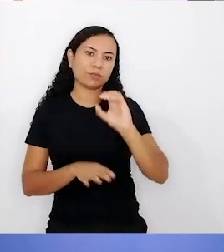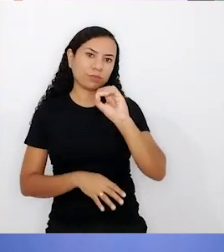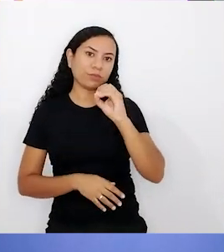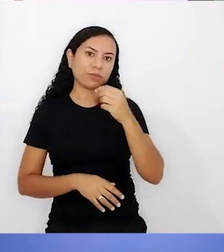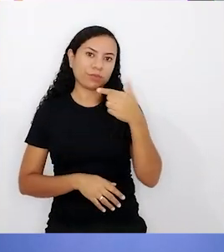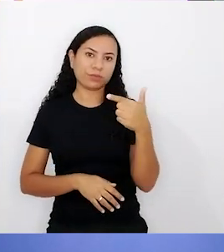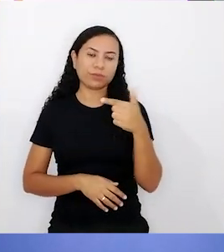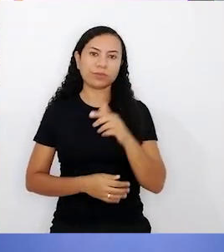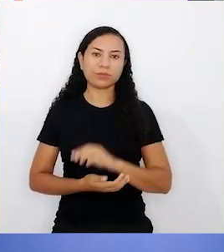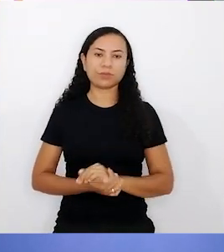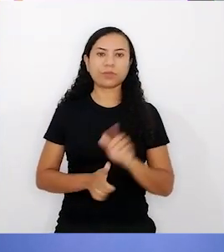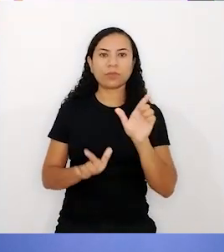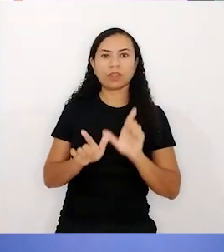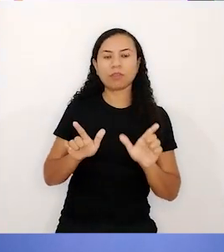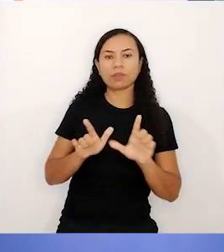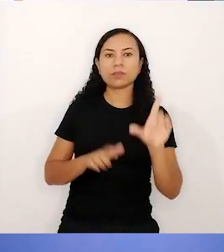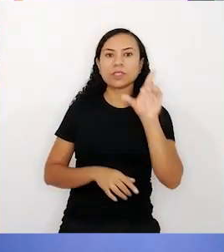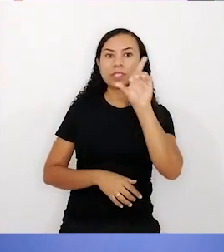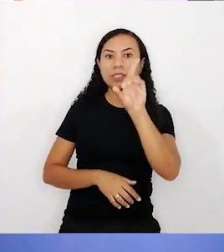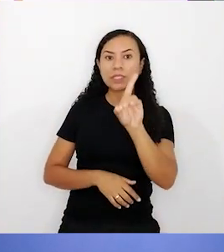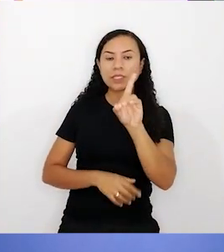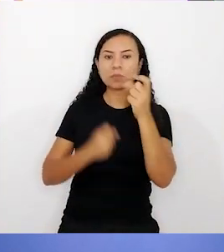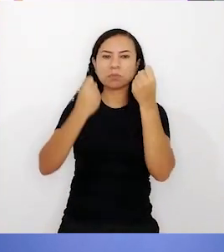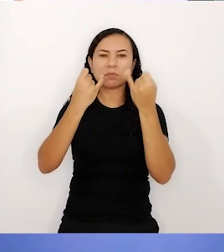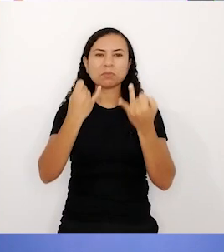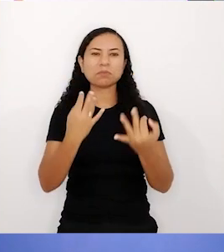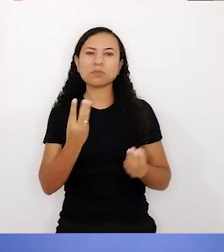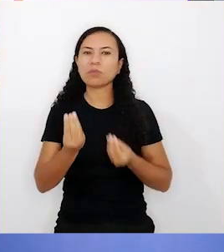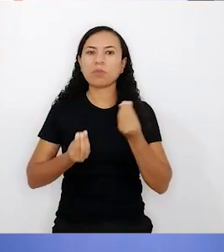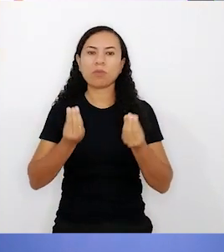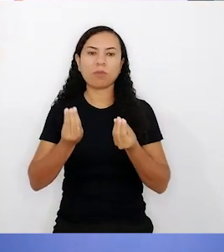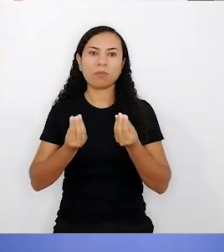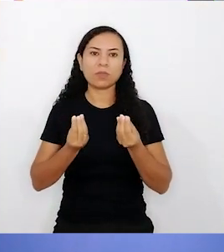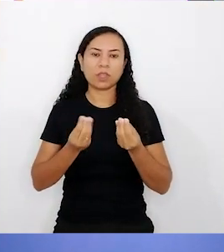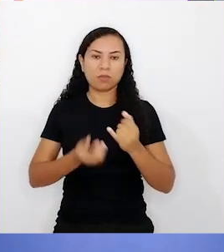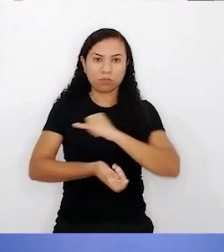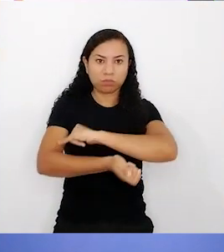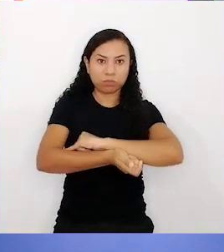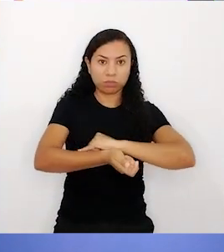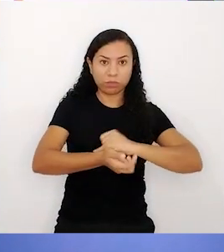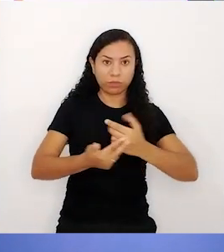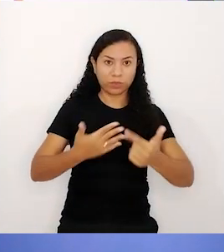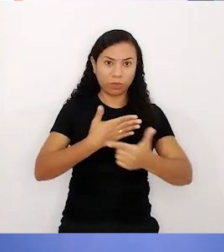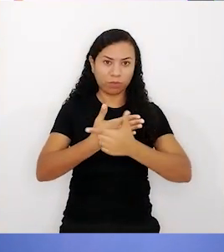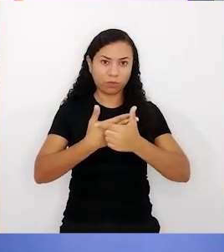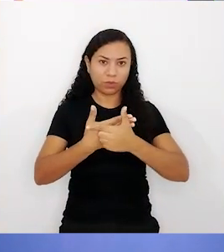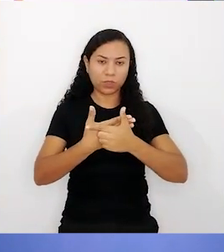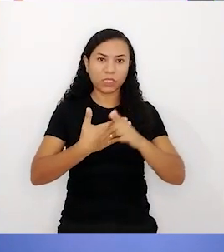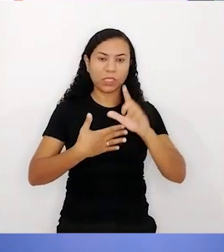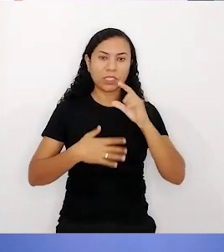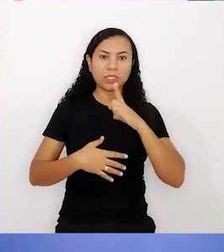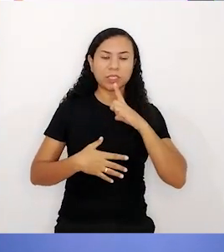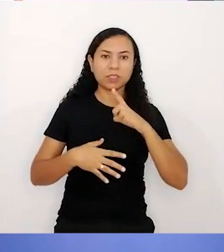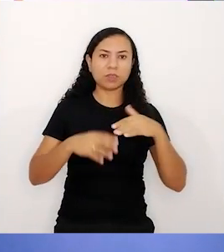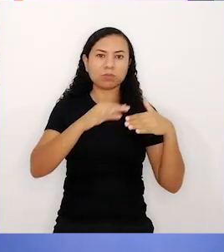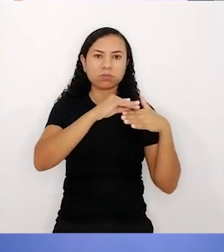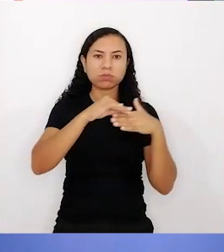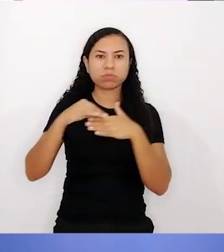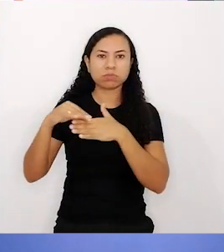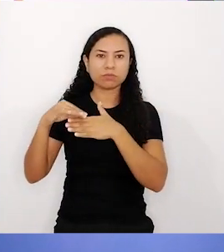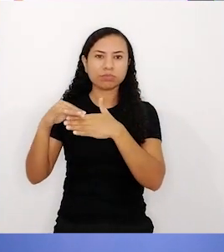oxigênio. A letra D fala que elas atuam transportando sangue de diversas partes